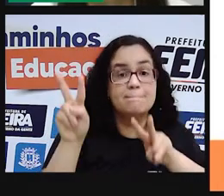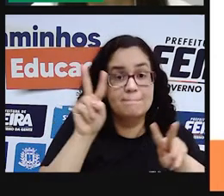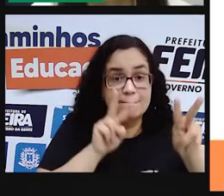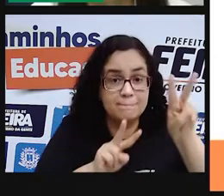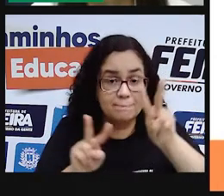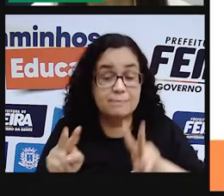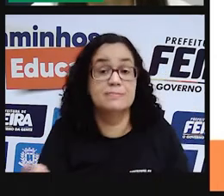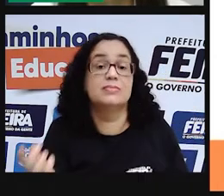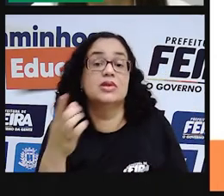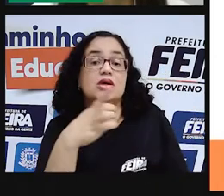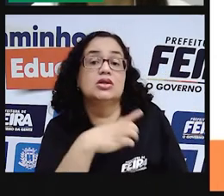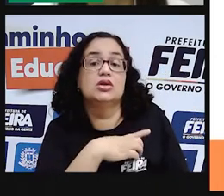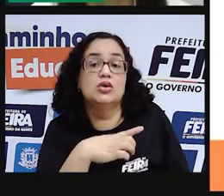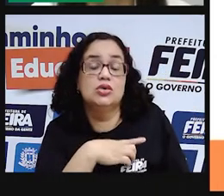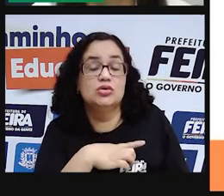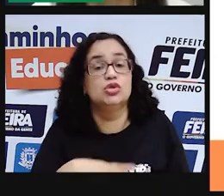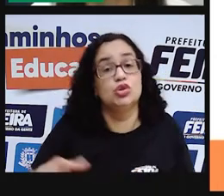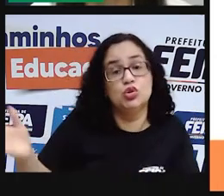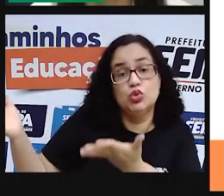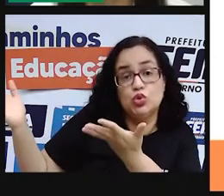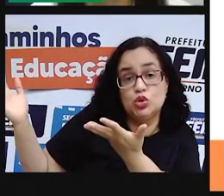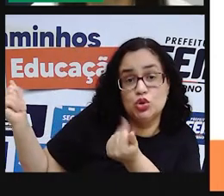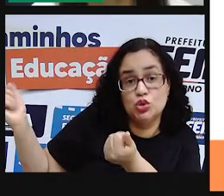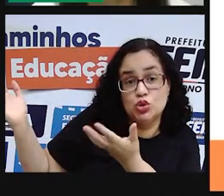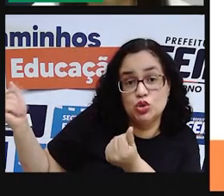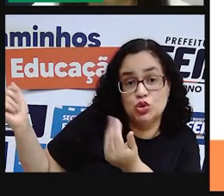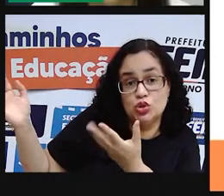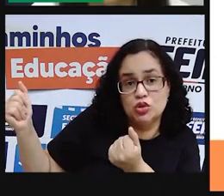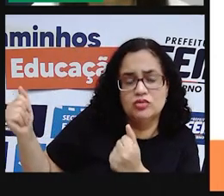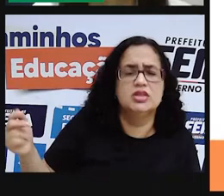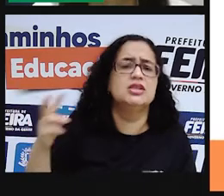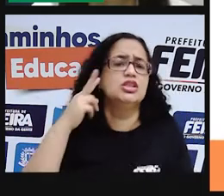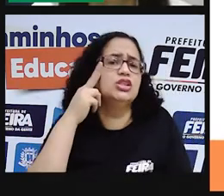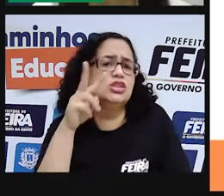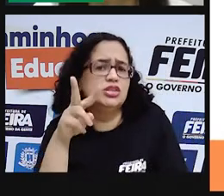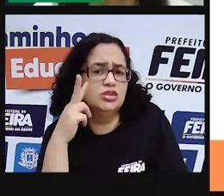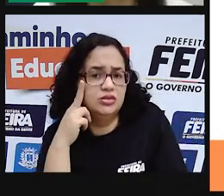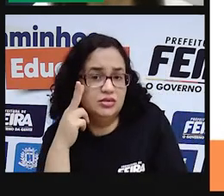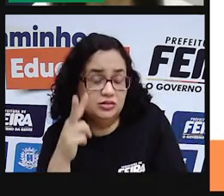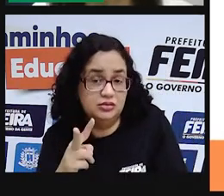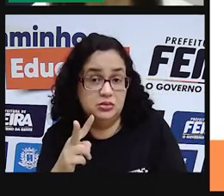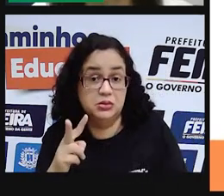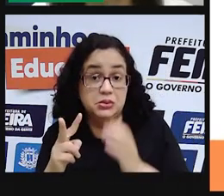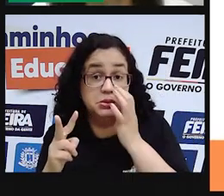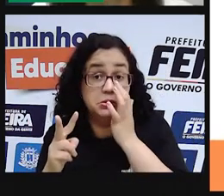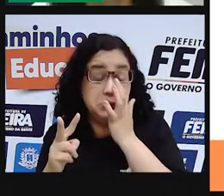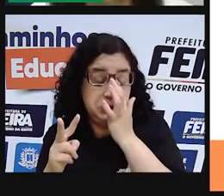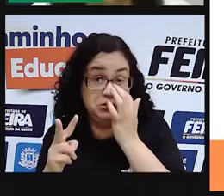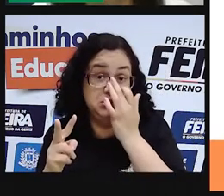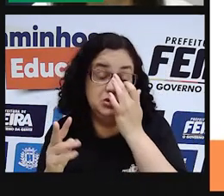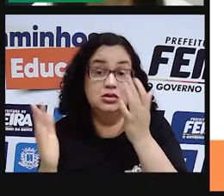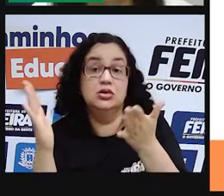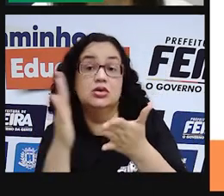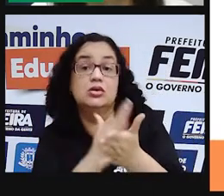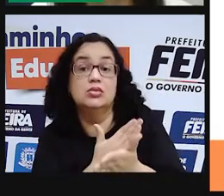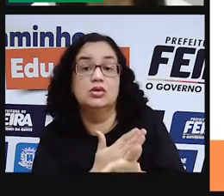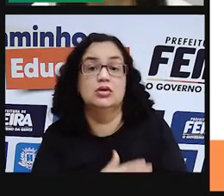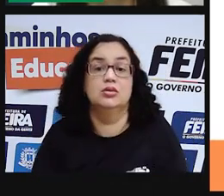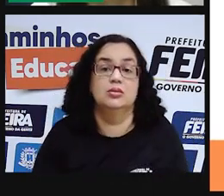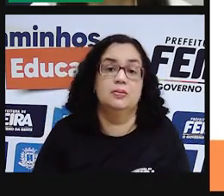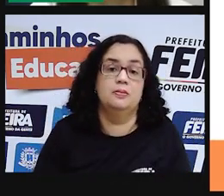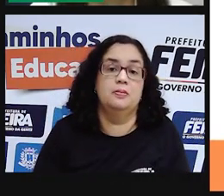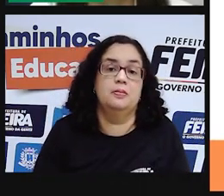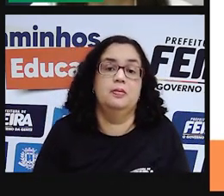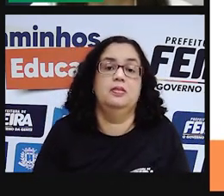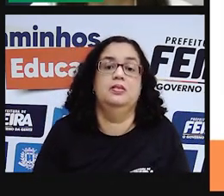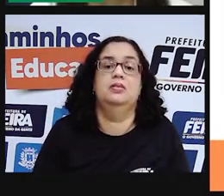a existência da Turma da Mônica Jovem. Eu não sei se vocês já tiveram acesso a esse tipo de revista, né? A Turma da Mônica